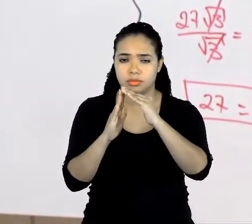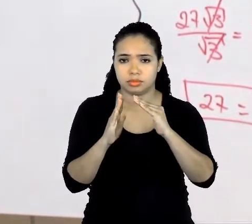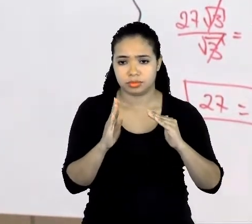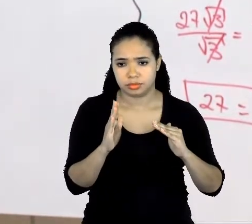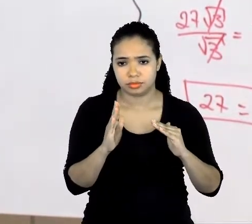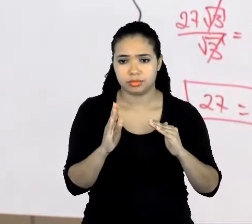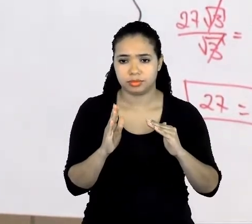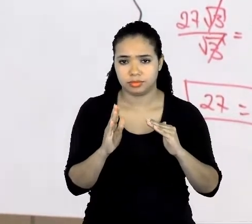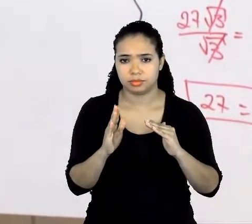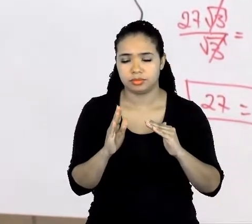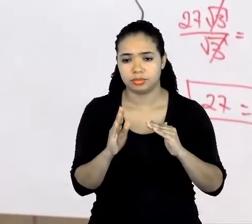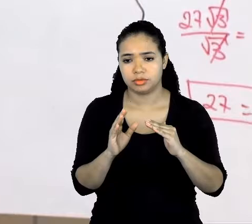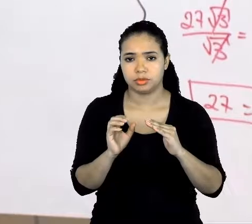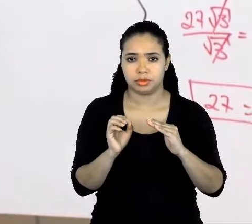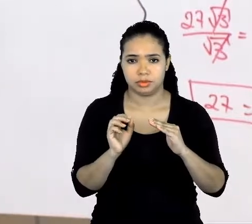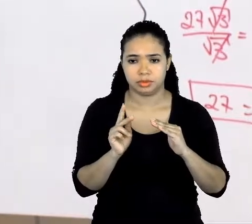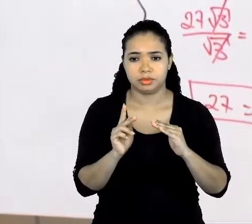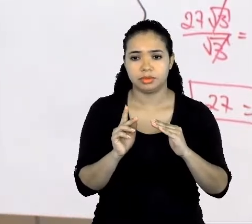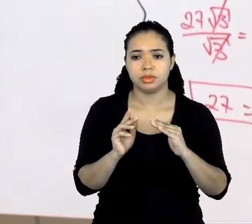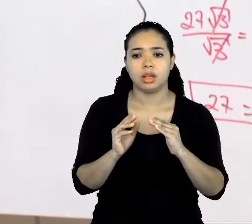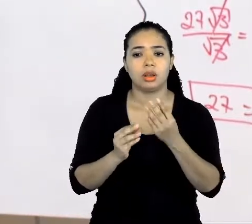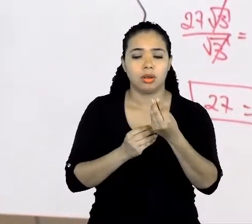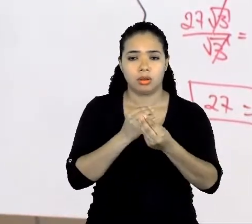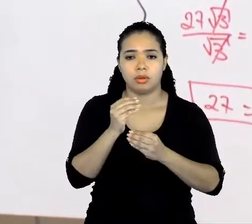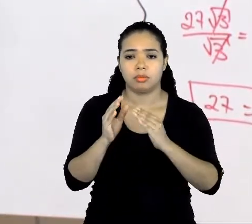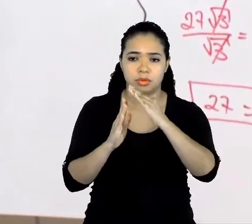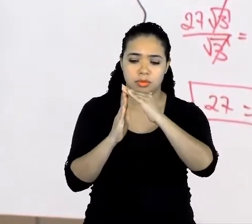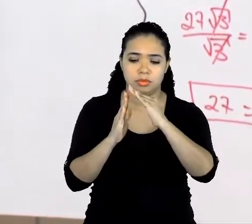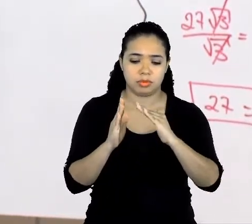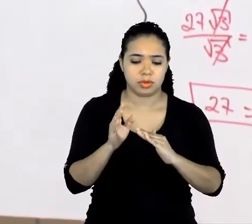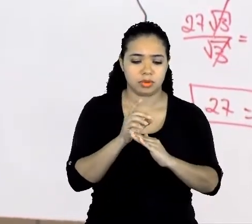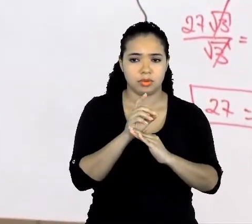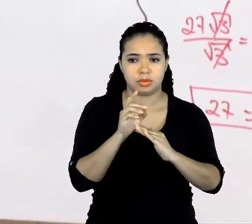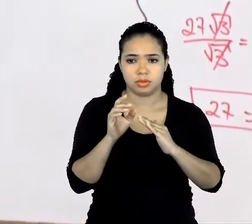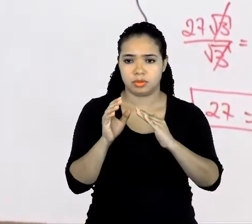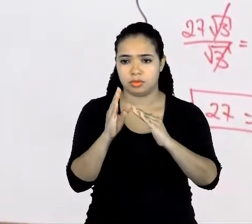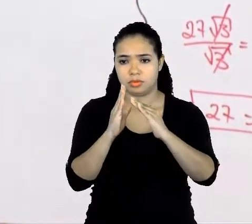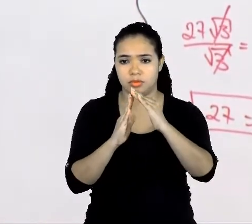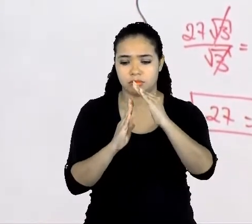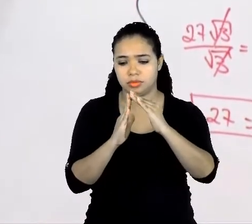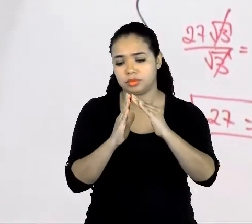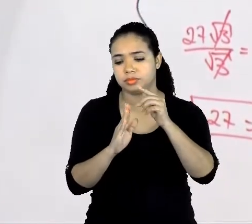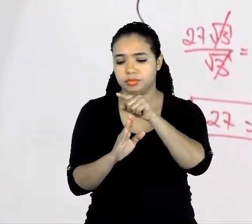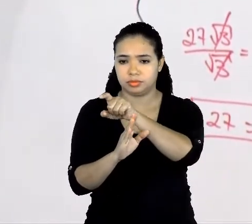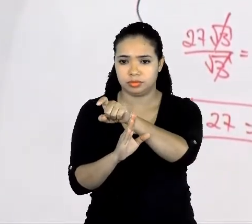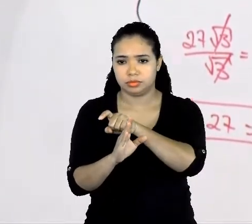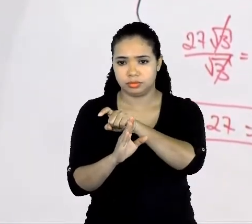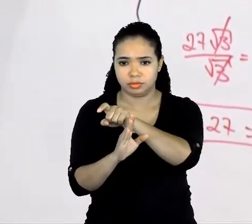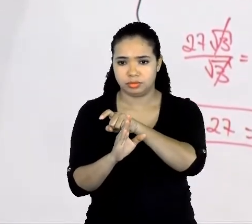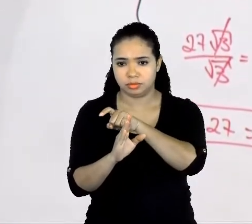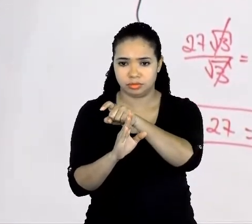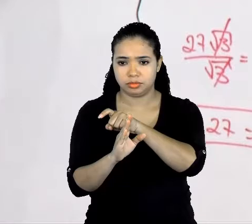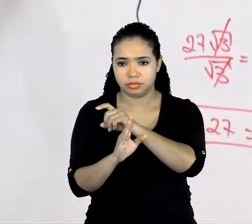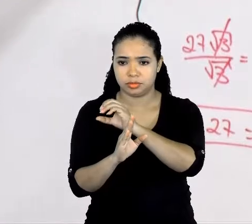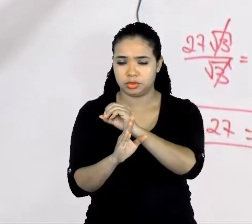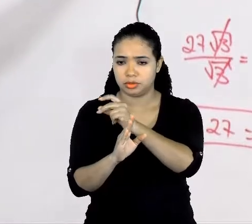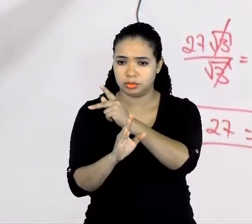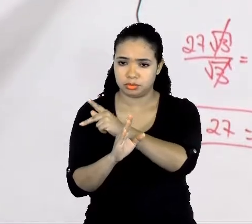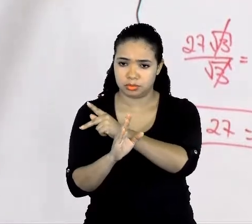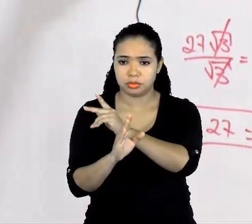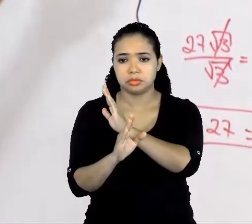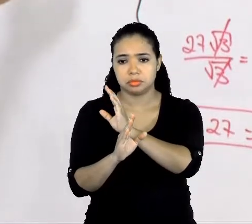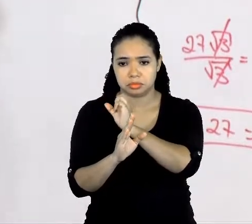cosseno. Não é isso? Como eu tenho o cateto oposto, eu posso fazer o seno. Como eu tenho o cateto adjacente, eu posso